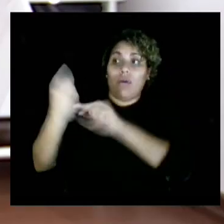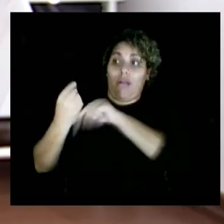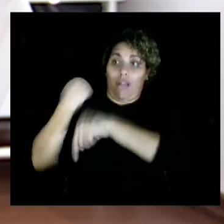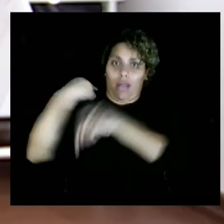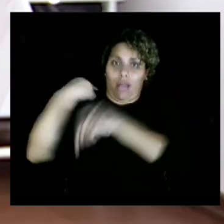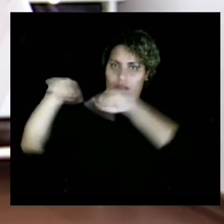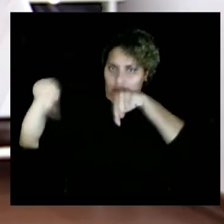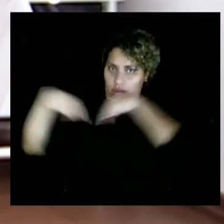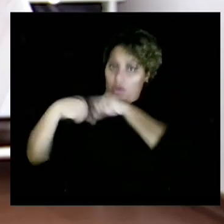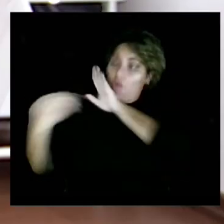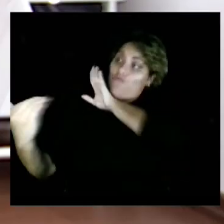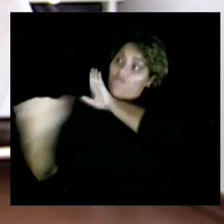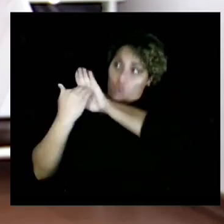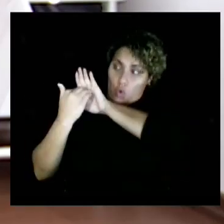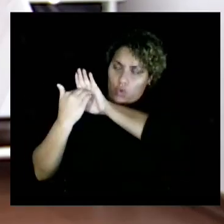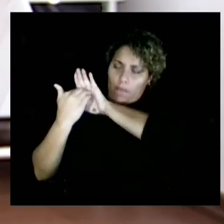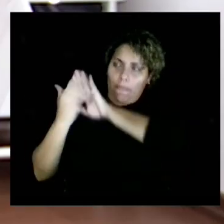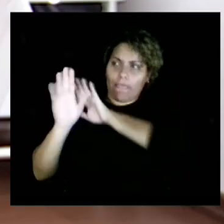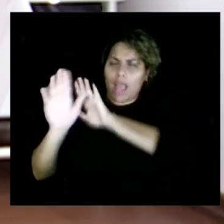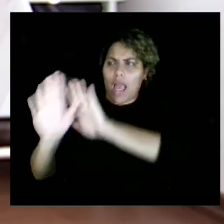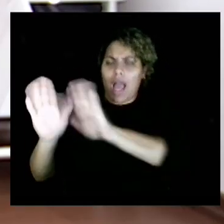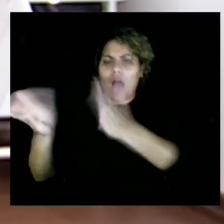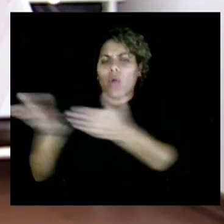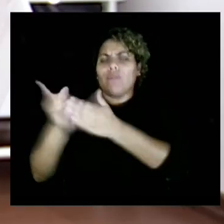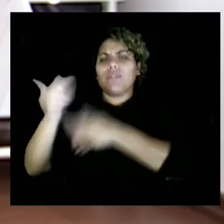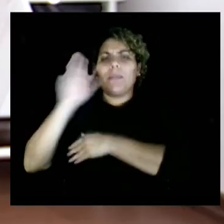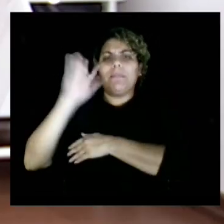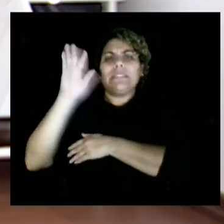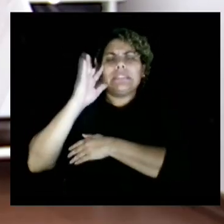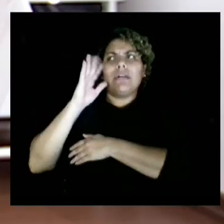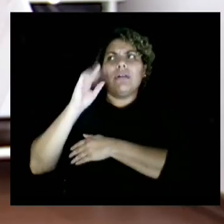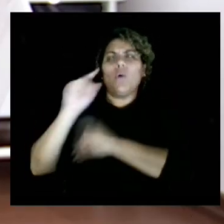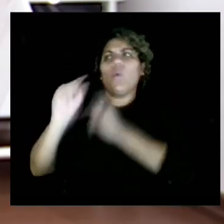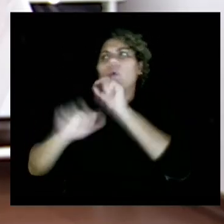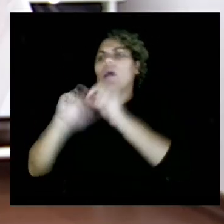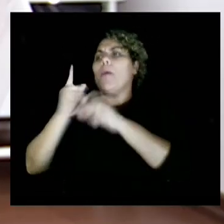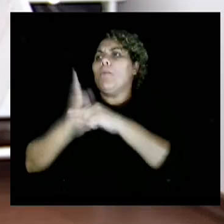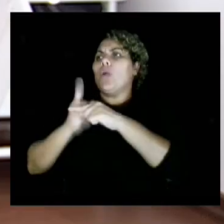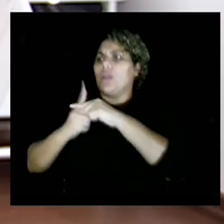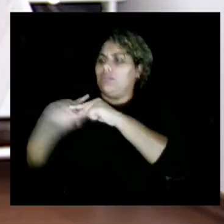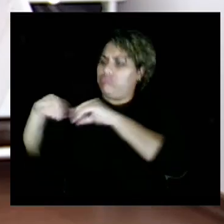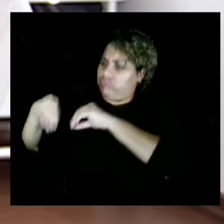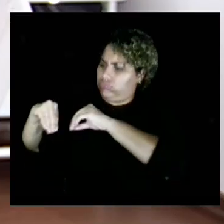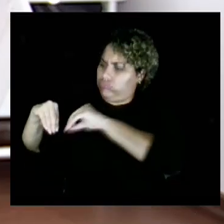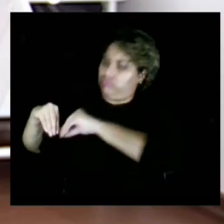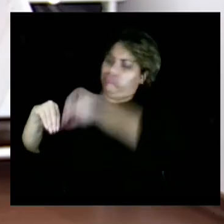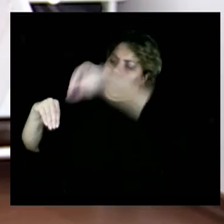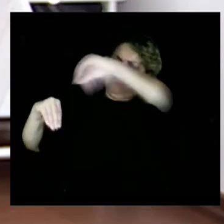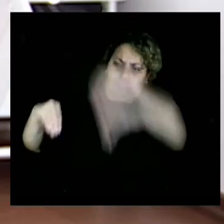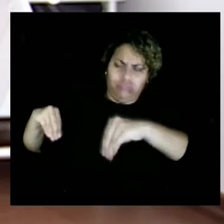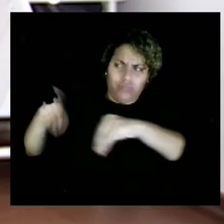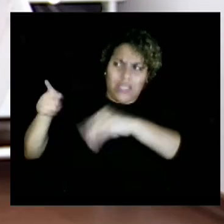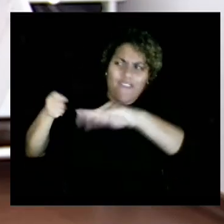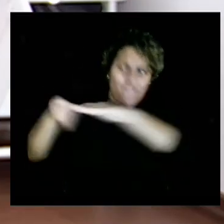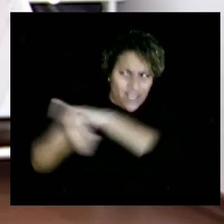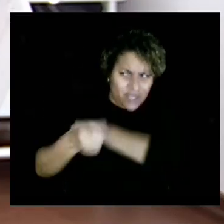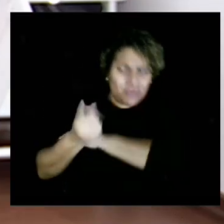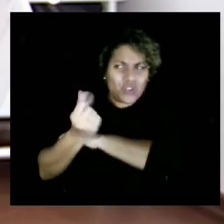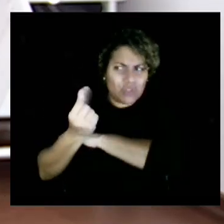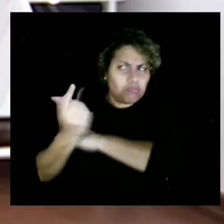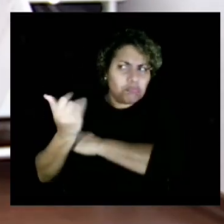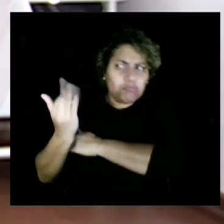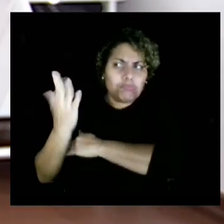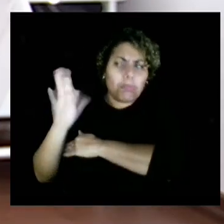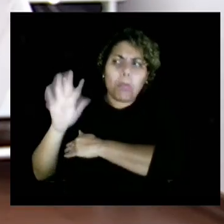fundo. Como foi pensar e por que você passou para esse espaço? Qual foi o investimento que você fez? Então, eu mudei para